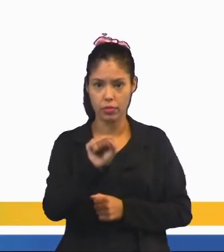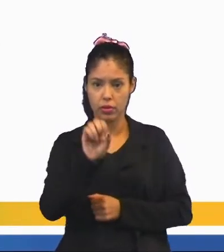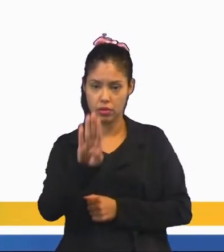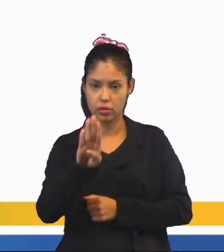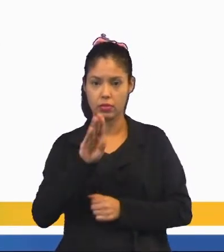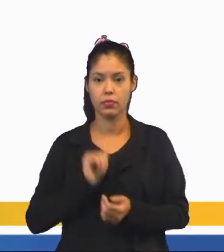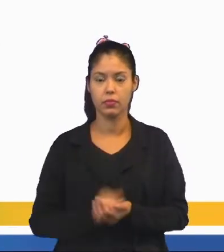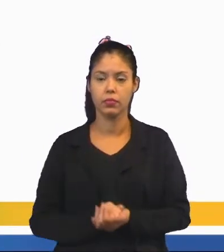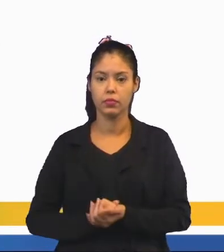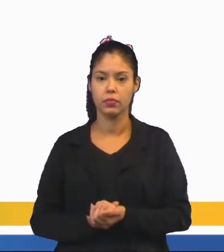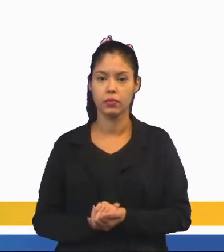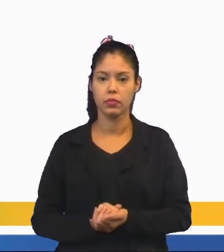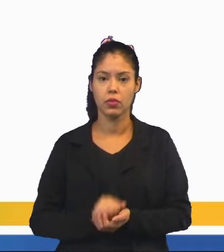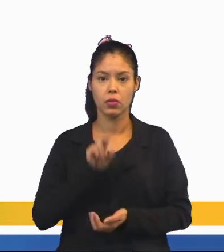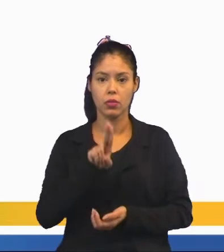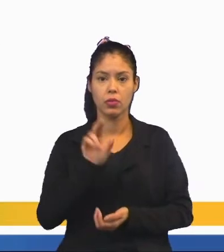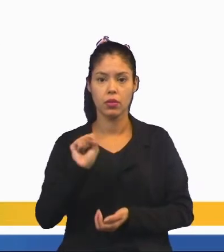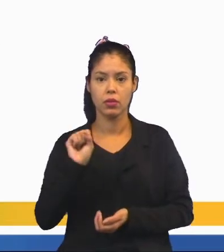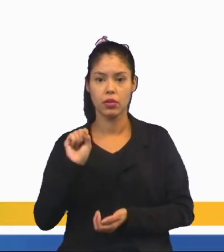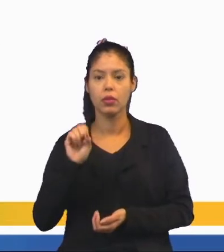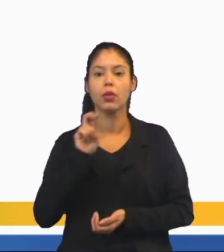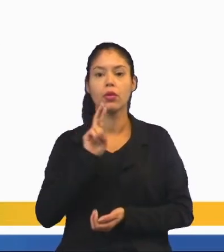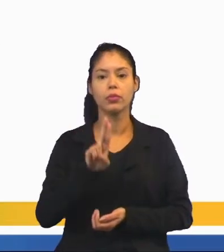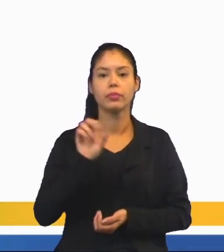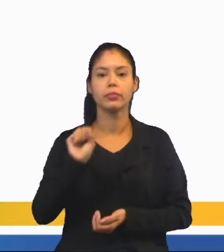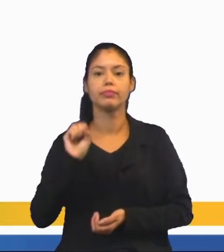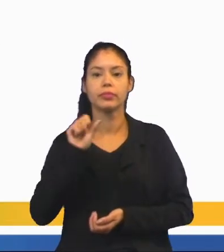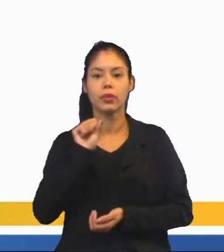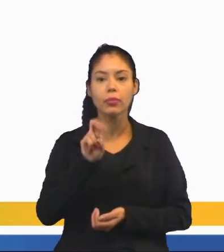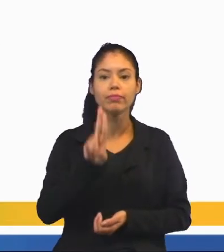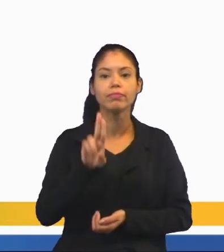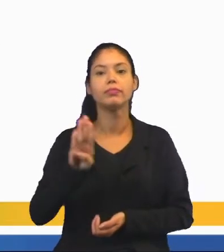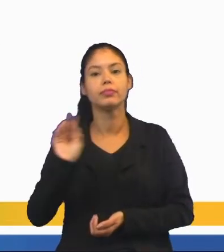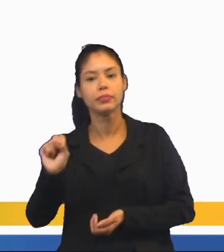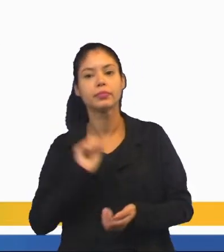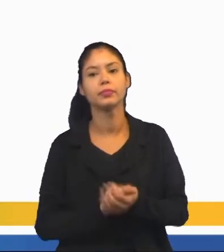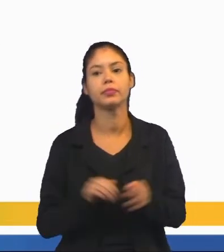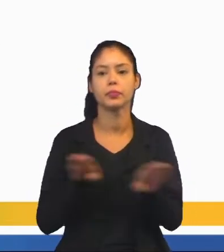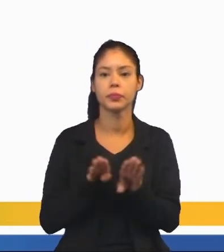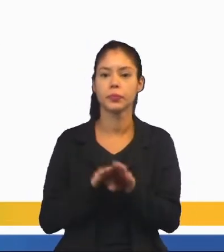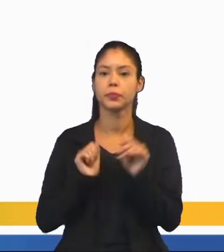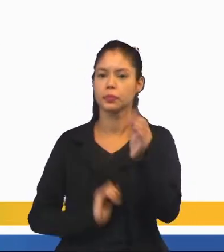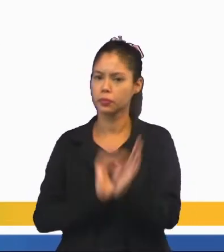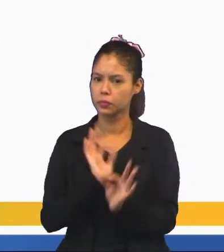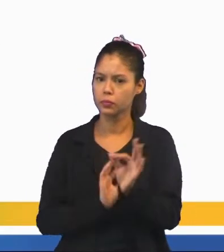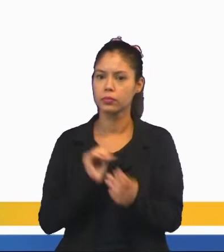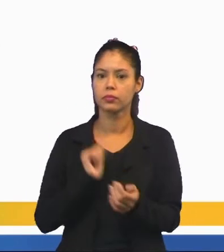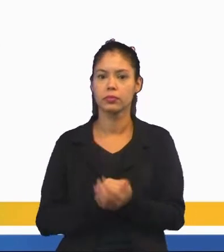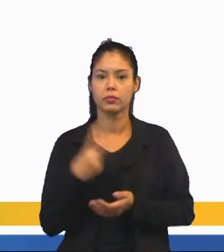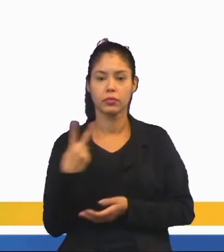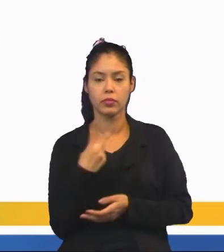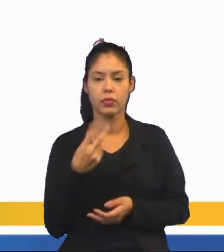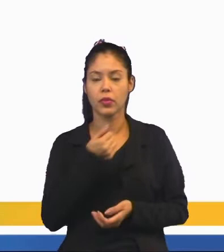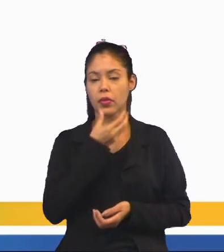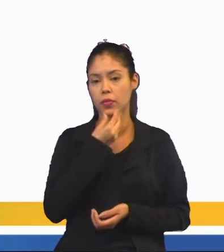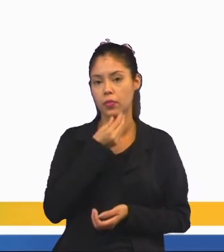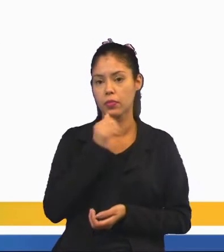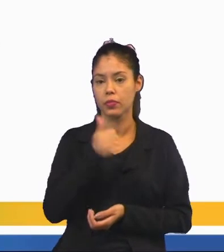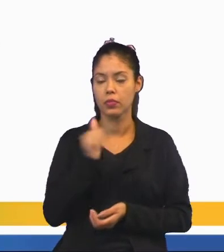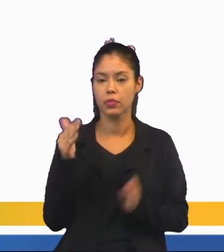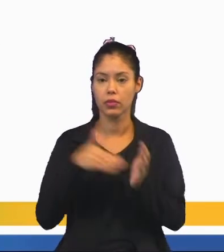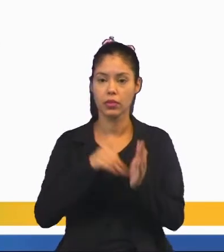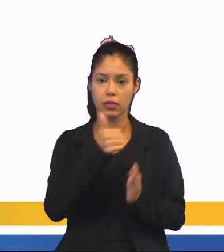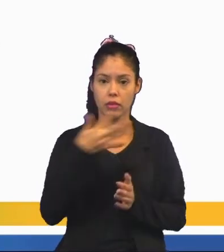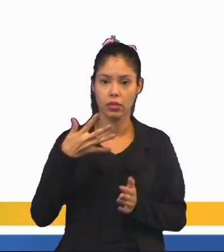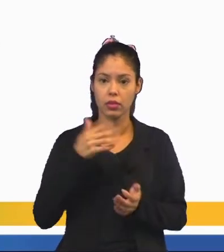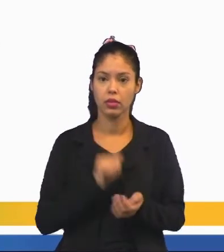unidades básicas de saúde, o UBS, que deve ser administrada em 2 doses em meninos de 11